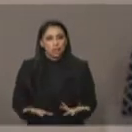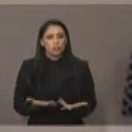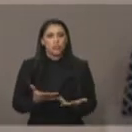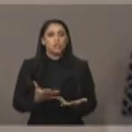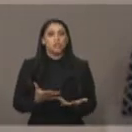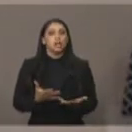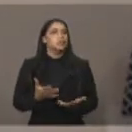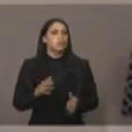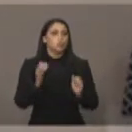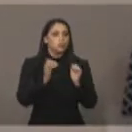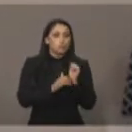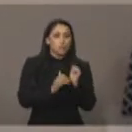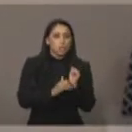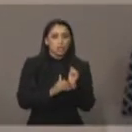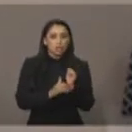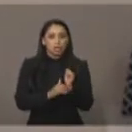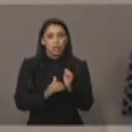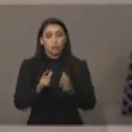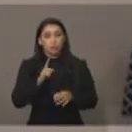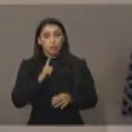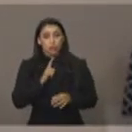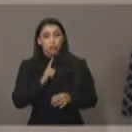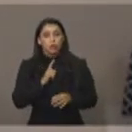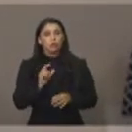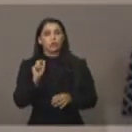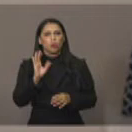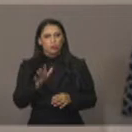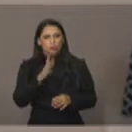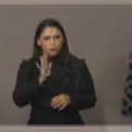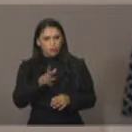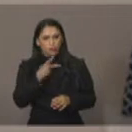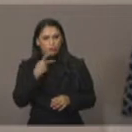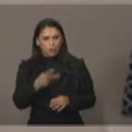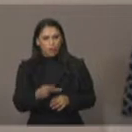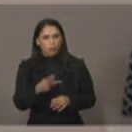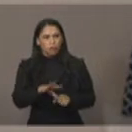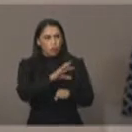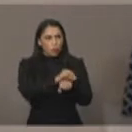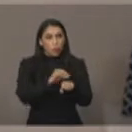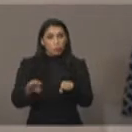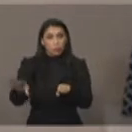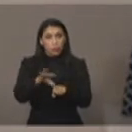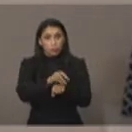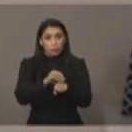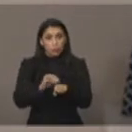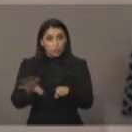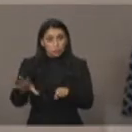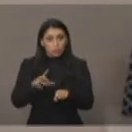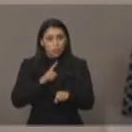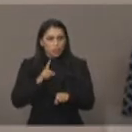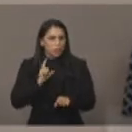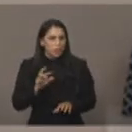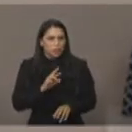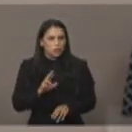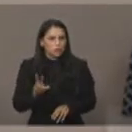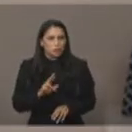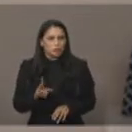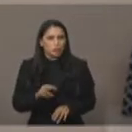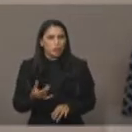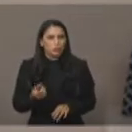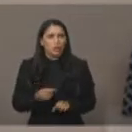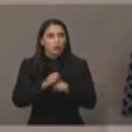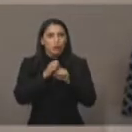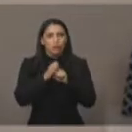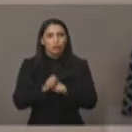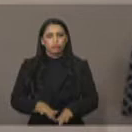sigilo. Aliás, excelência, diversamente do que foi alegado, o compartilhamento de dados operacionalizados pelo SISBIM não importa um vazamento de